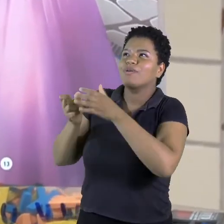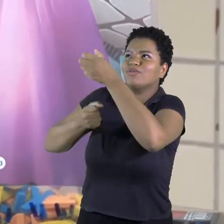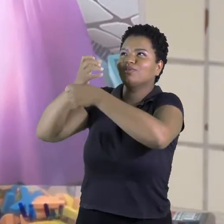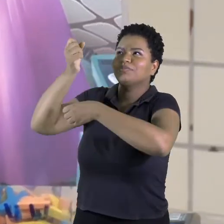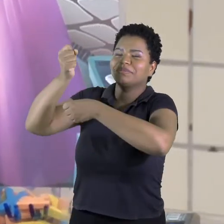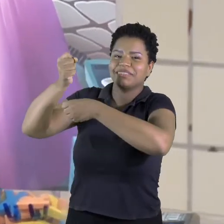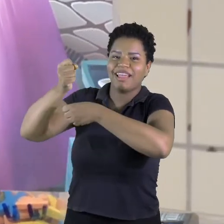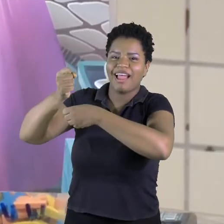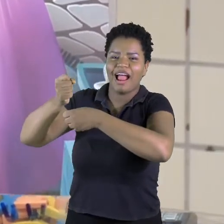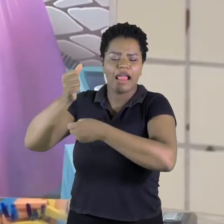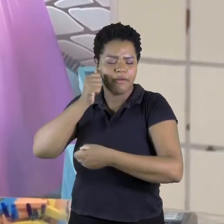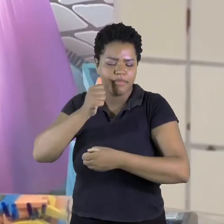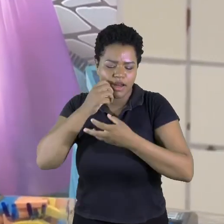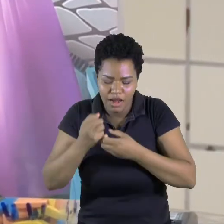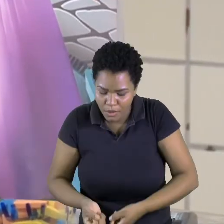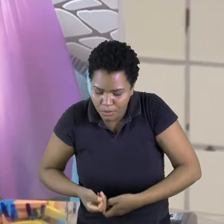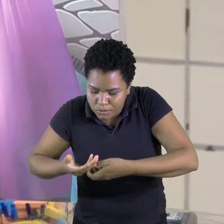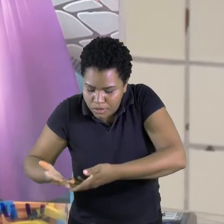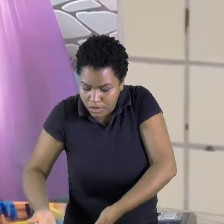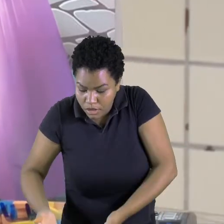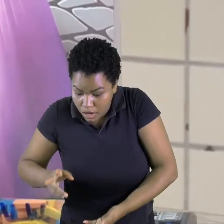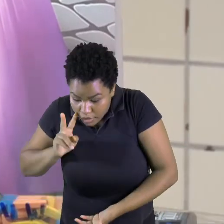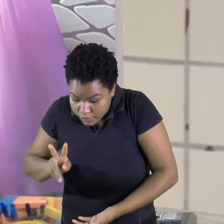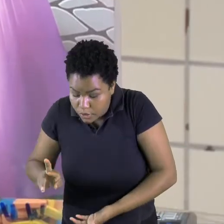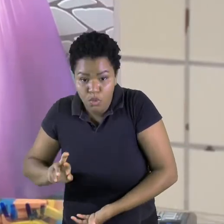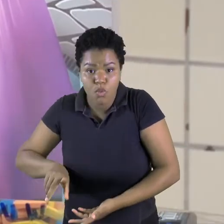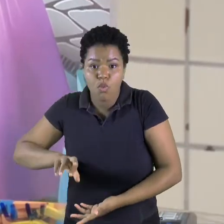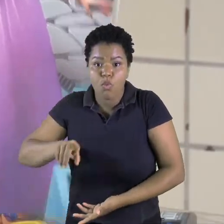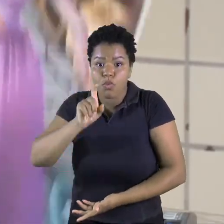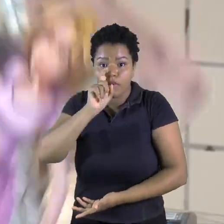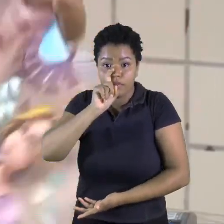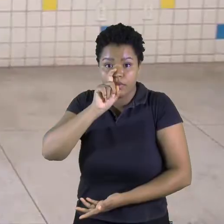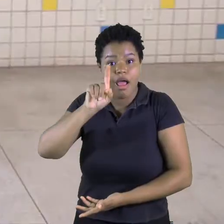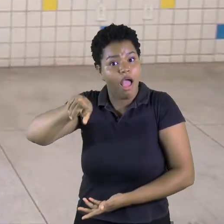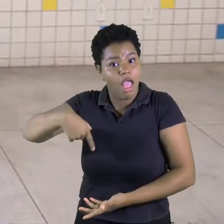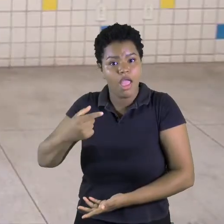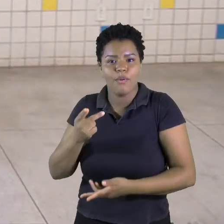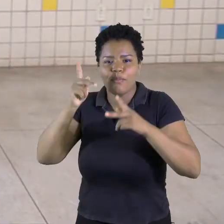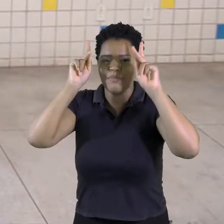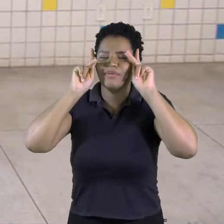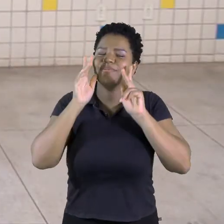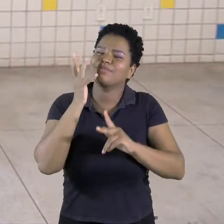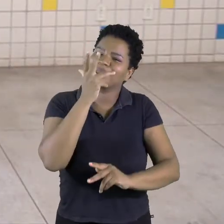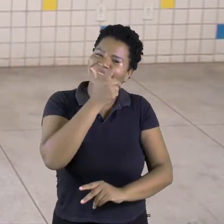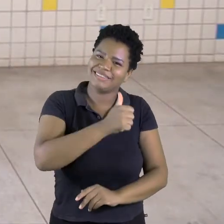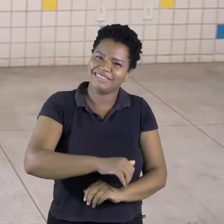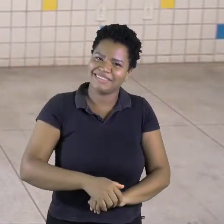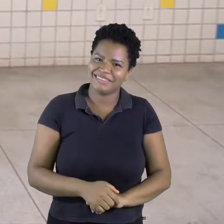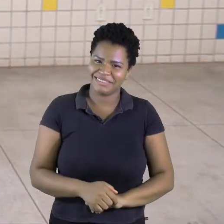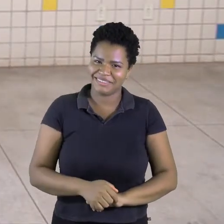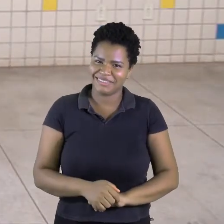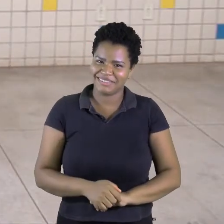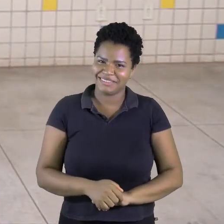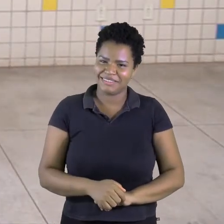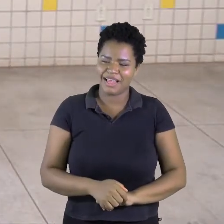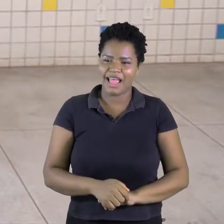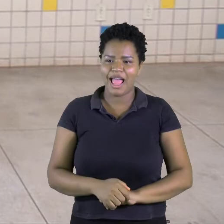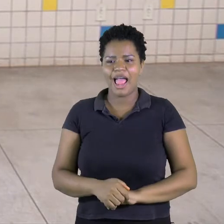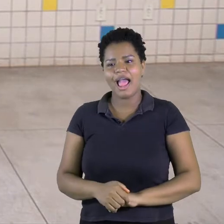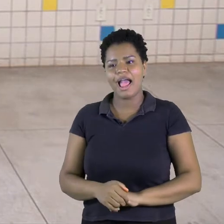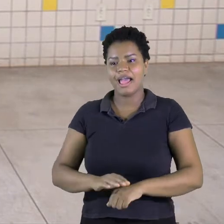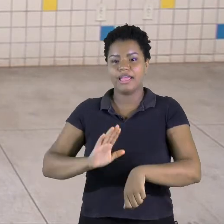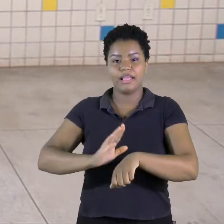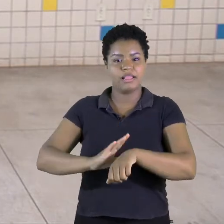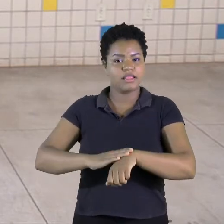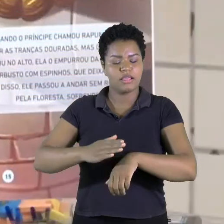jogou a trança e quando ela viu, não era a bruxa, era um lindo príncipe. E aí, o tempo foi passando, a